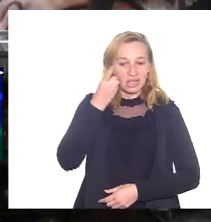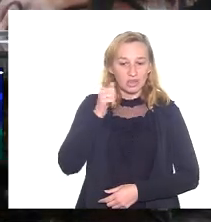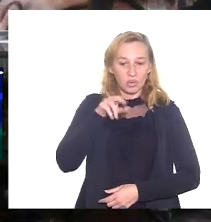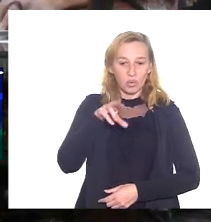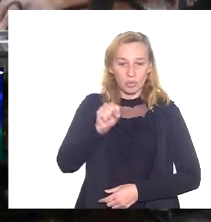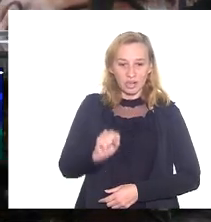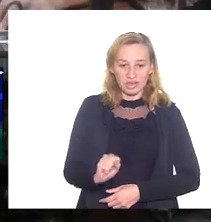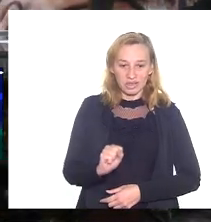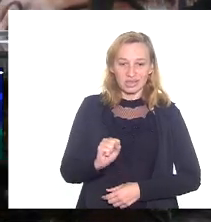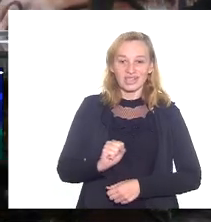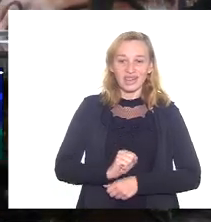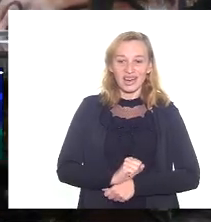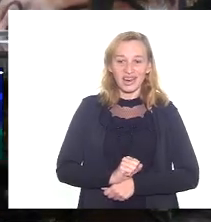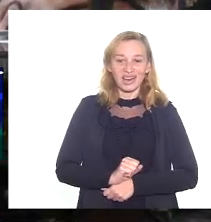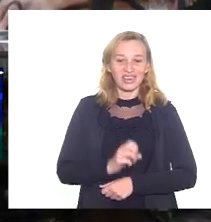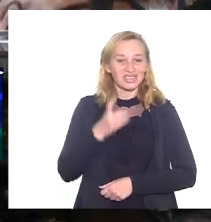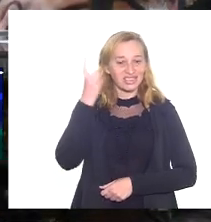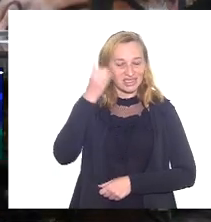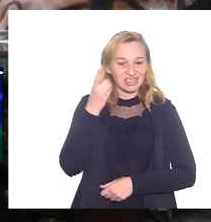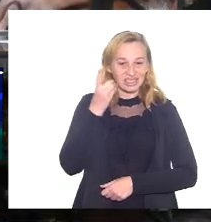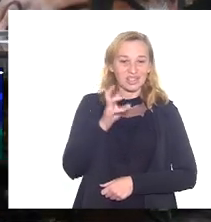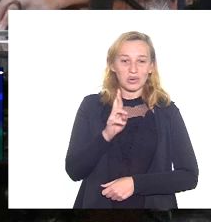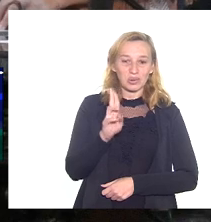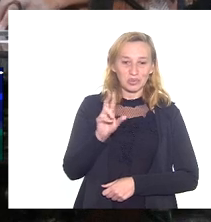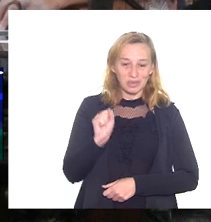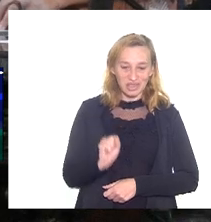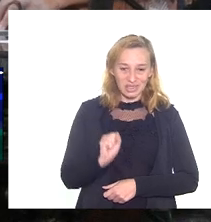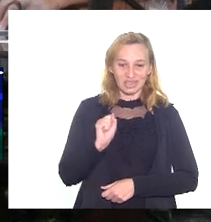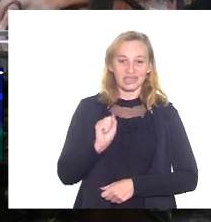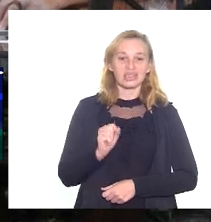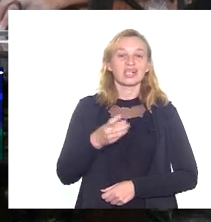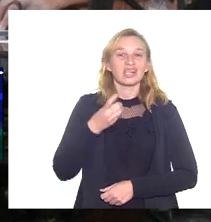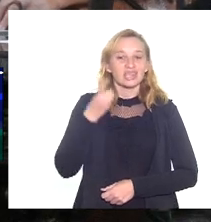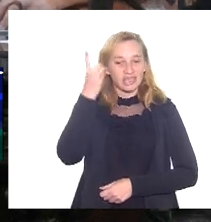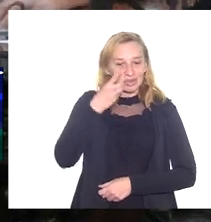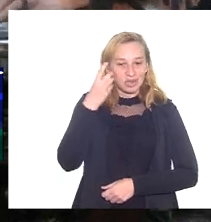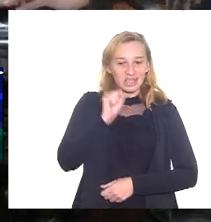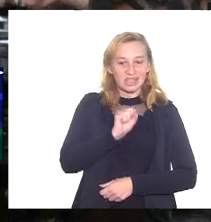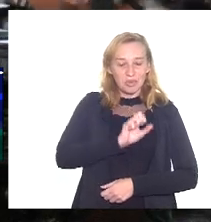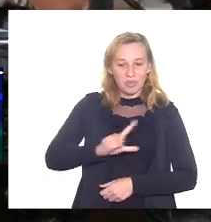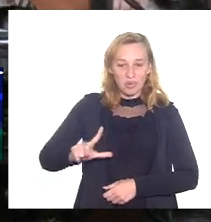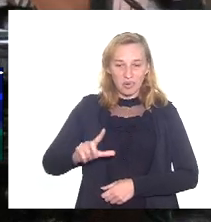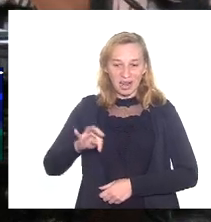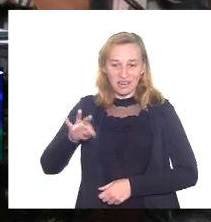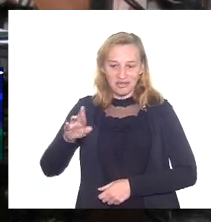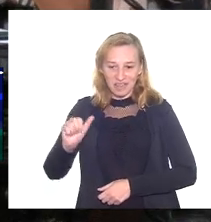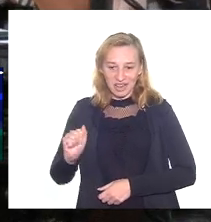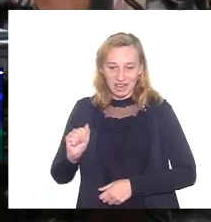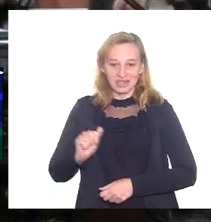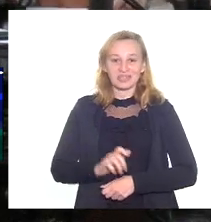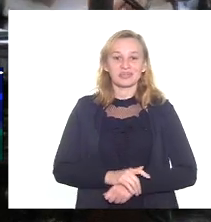Bontempo. Deputado Rubens Bontempo. Deputado Samuel Malafaia.